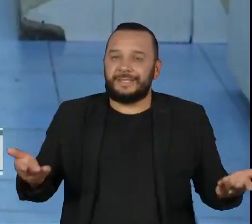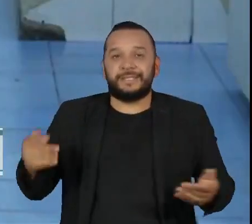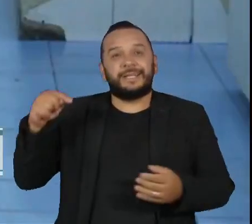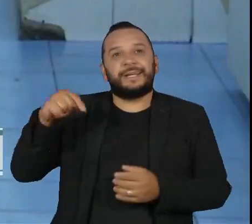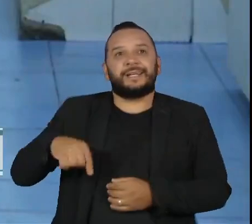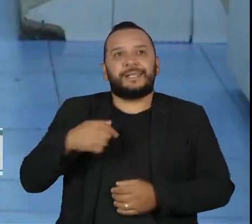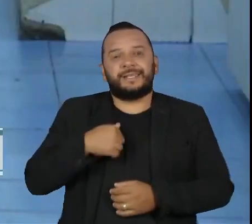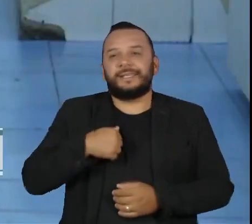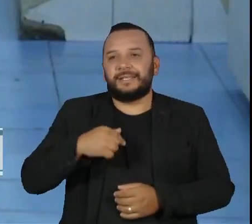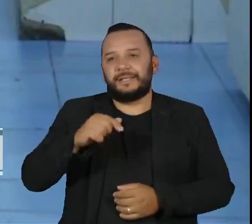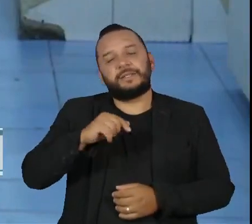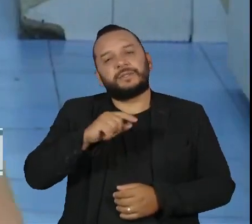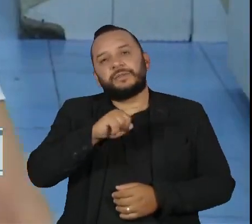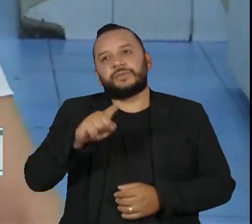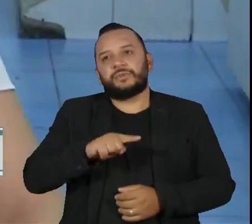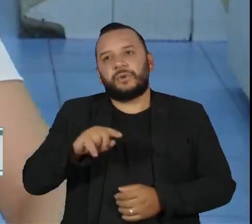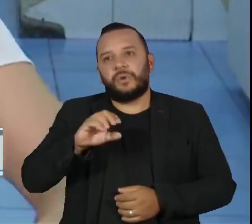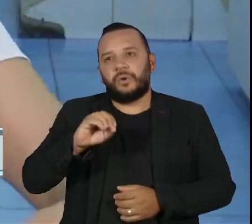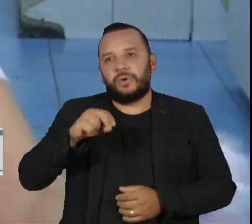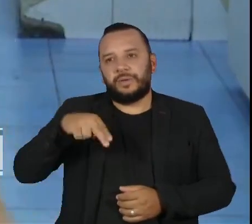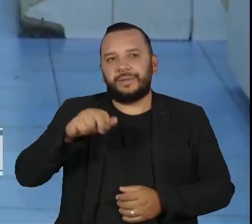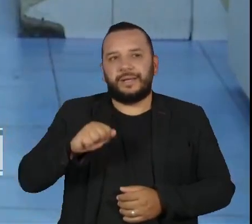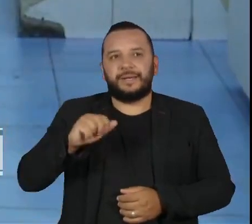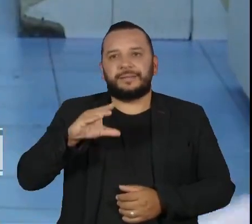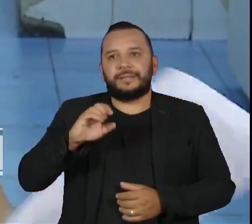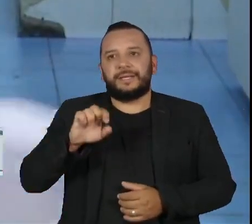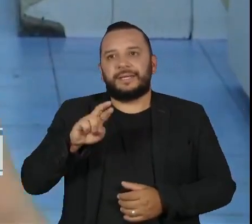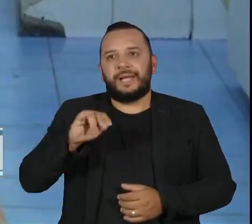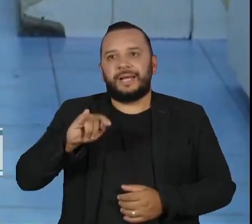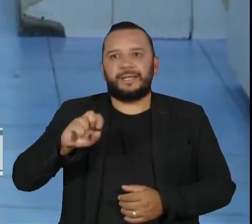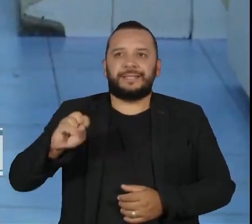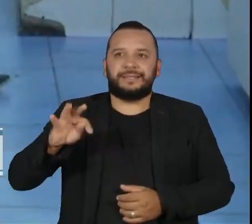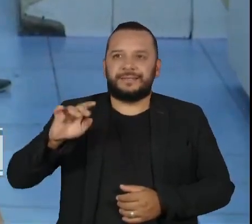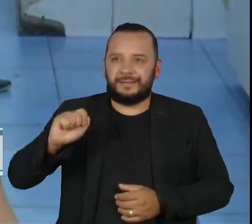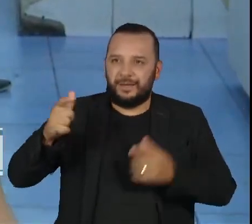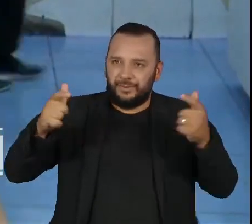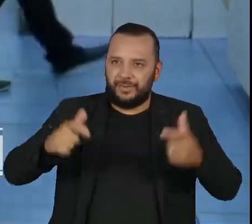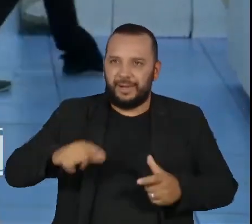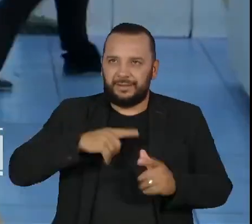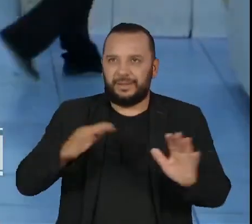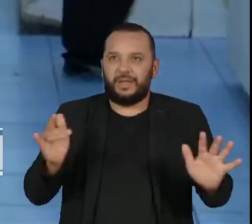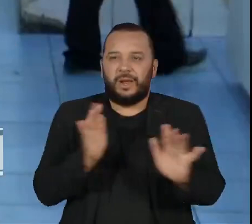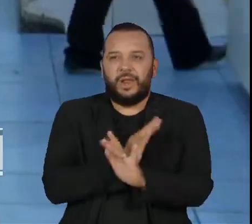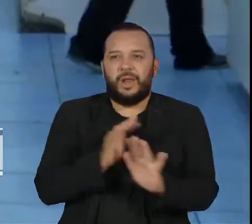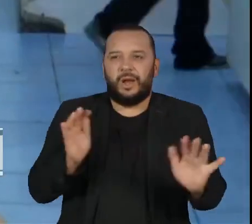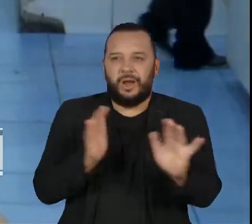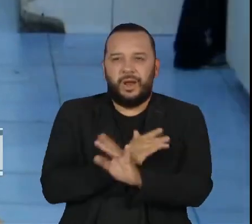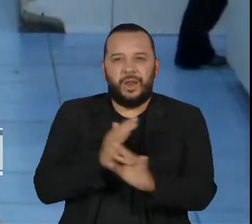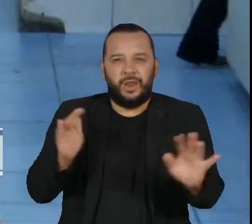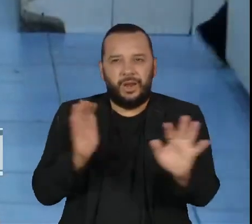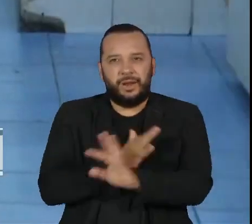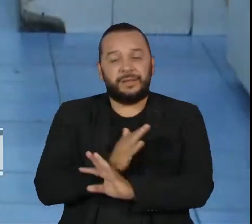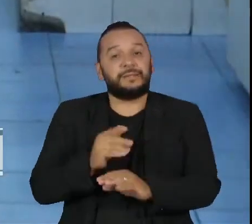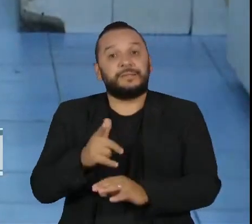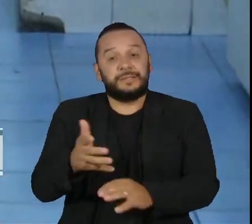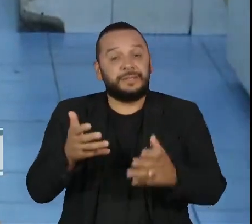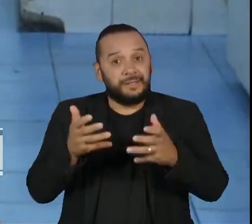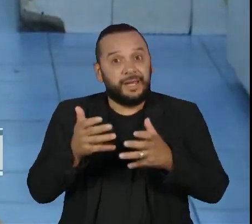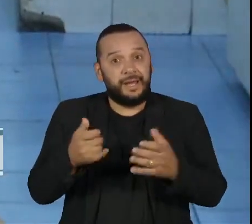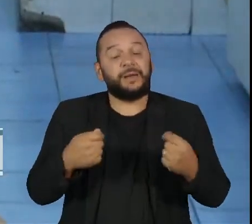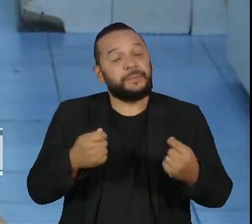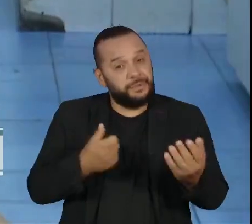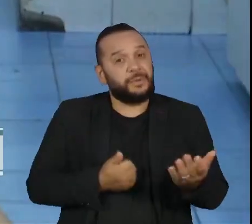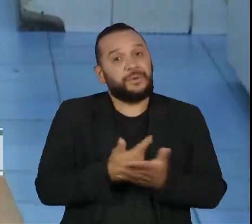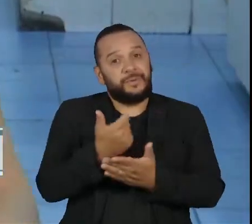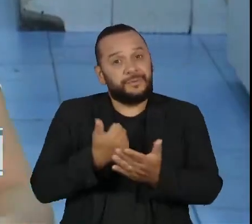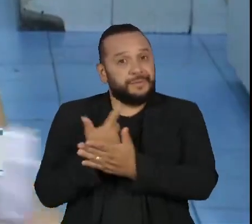Zona Cerealista o movimento é grande. Quem vai reunir os amigos e a família para comemorar precisa daqueles produtos